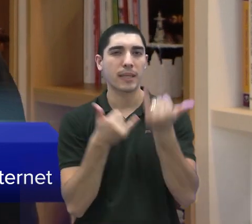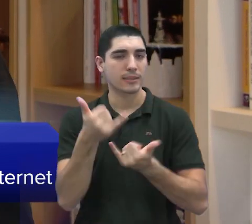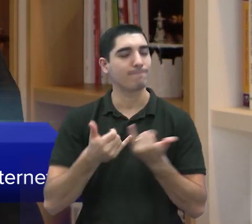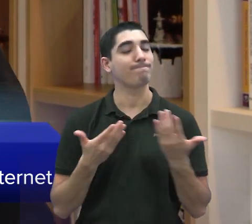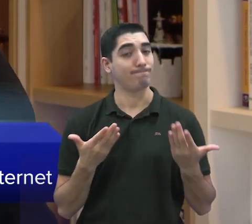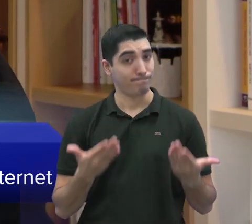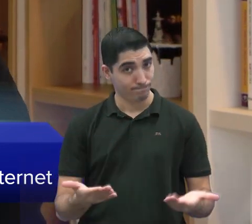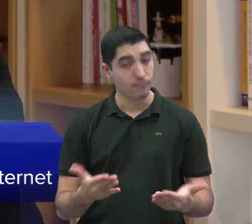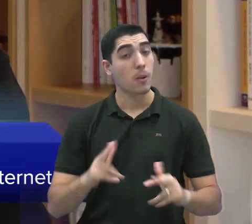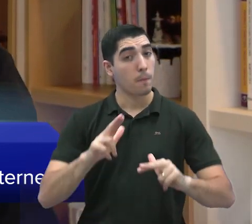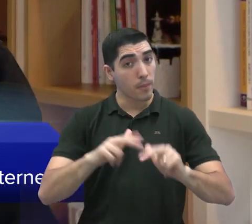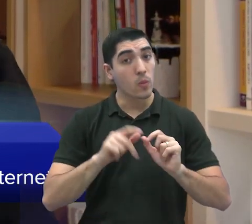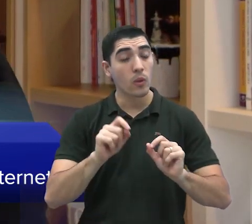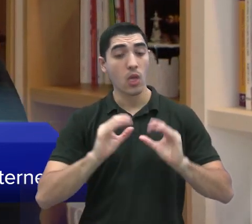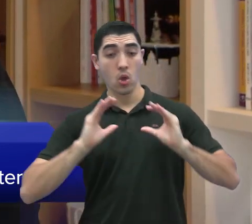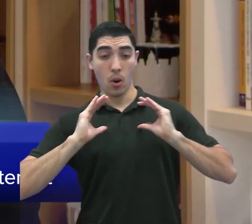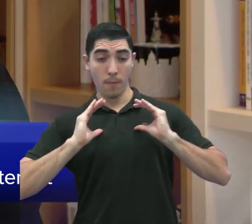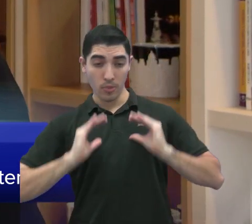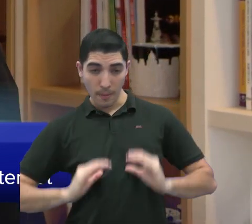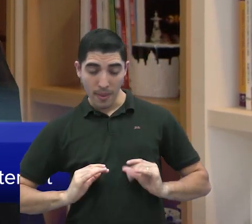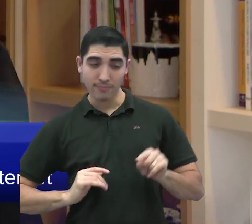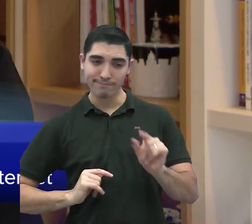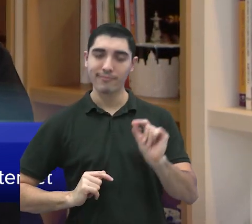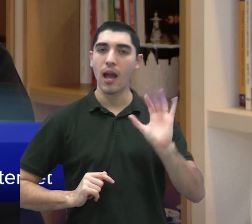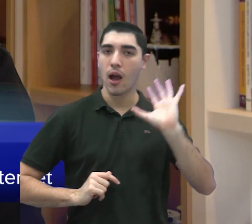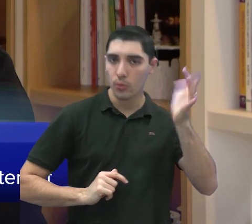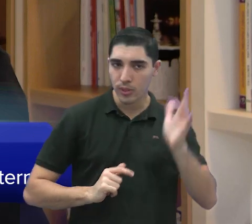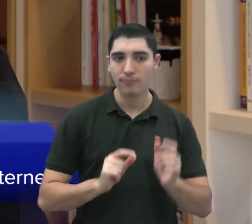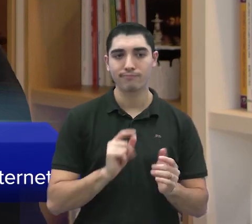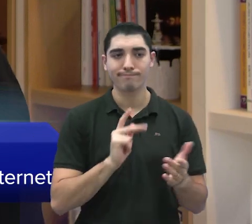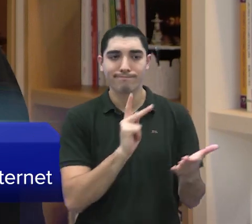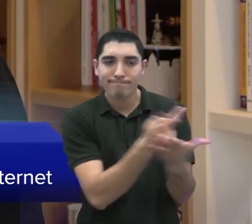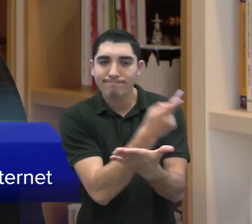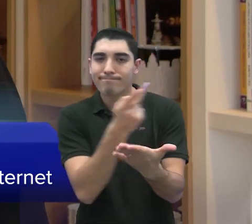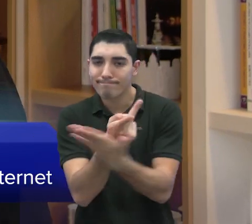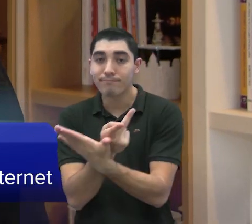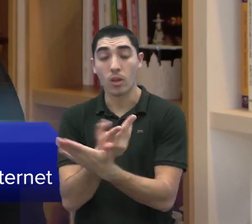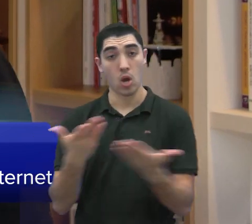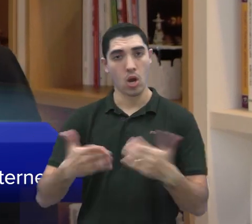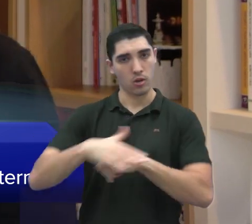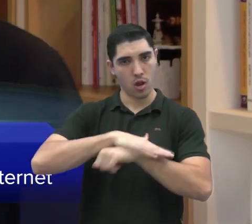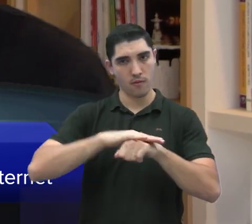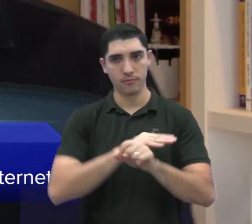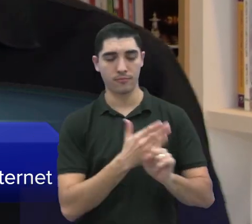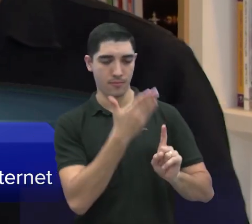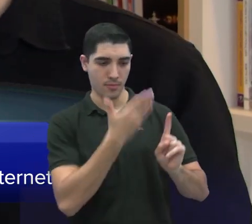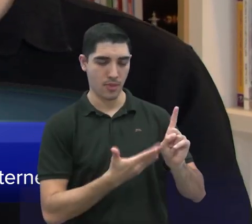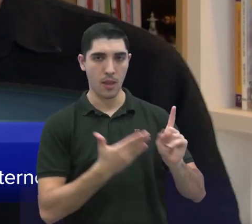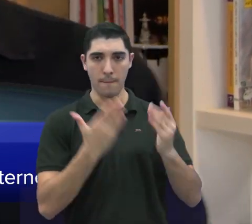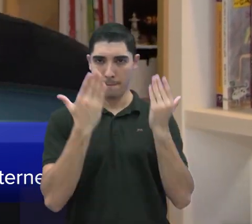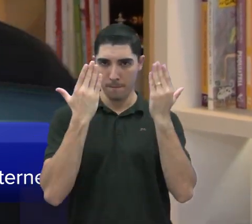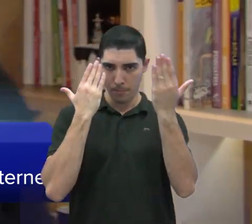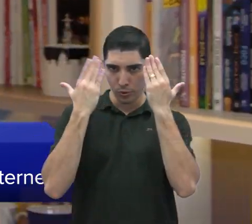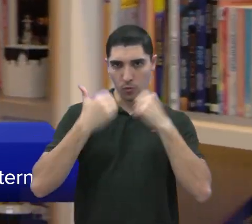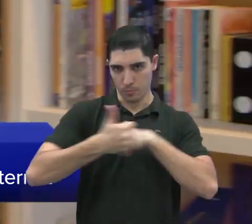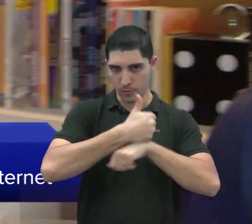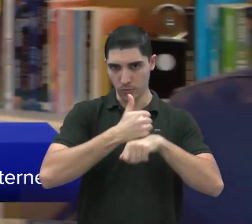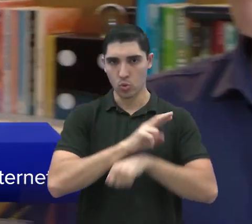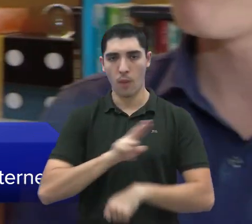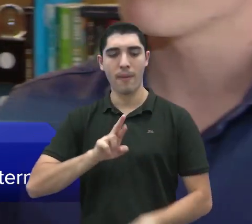um pouco mais de tudo que envolve as questões de comportamento em casos como esse, a gente conversa agora com o